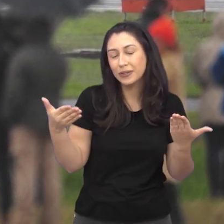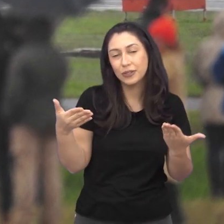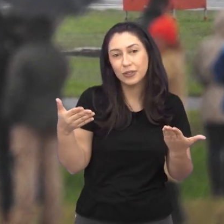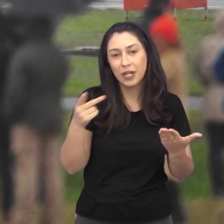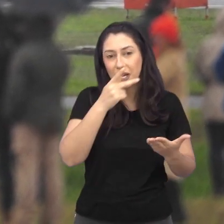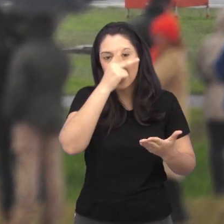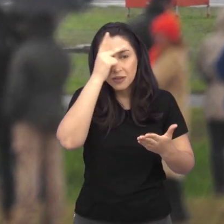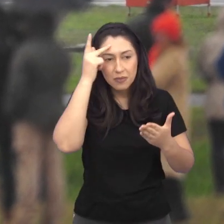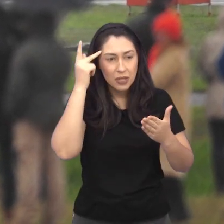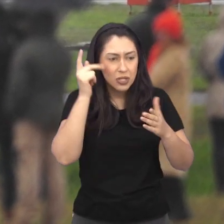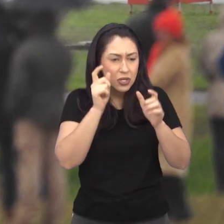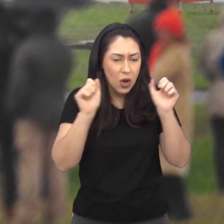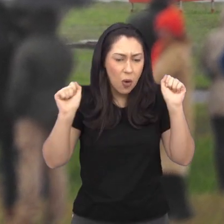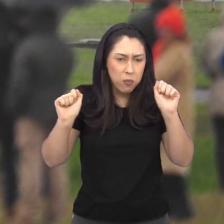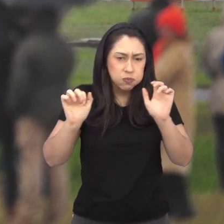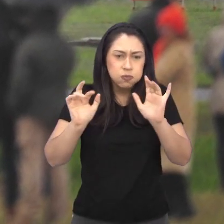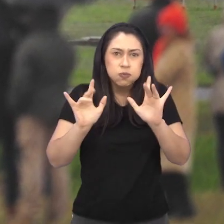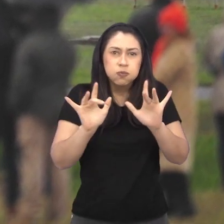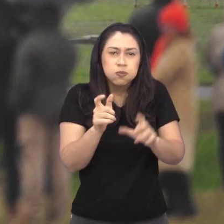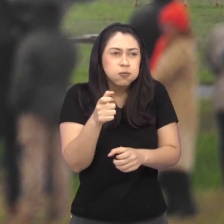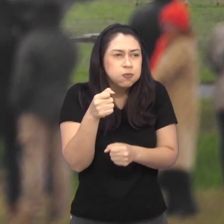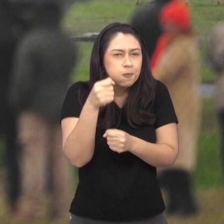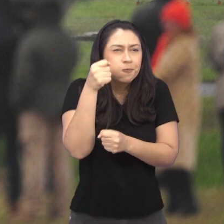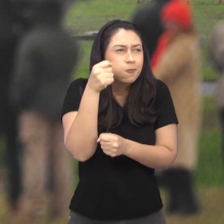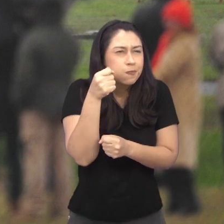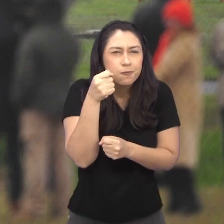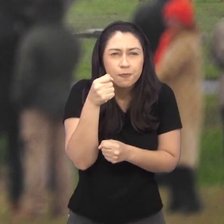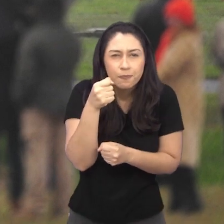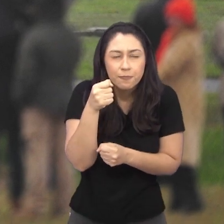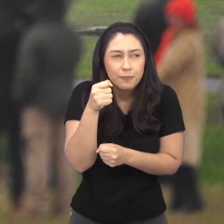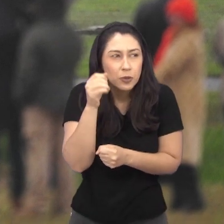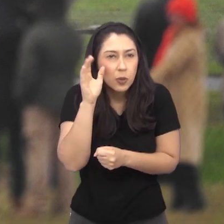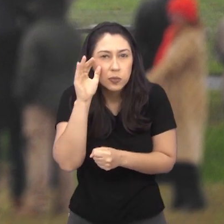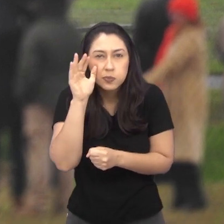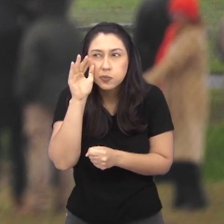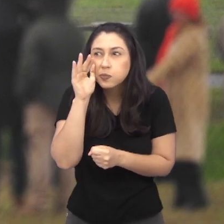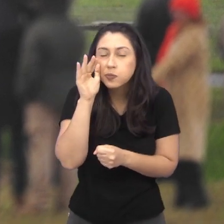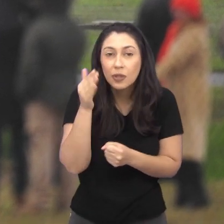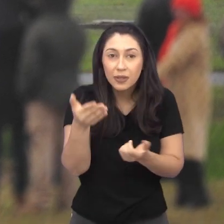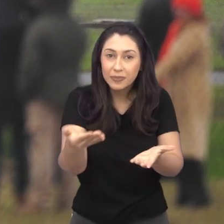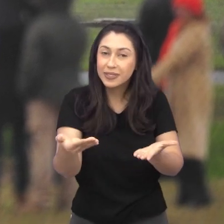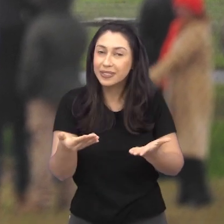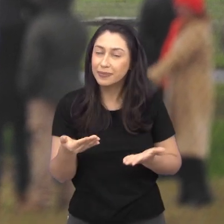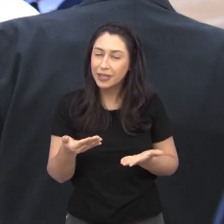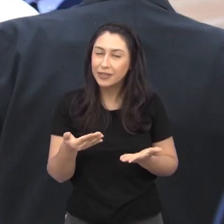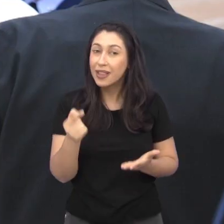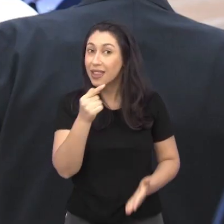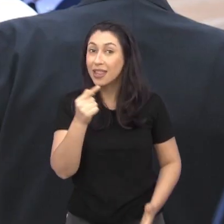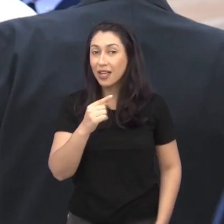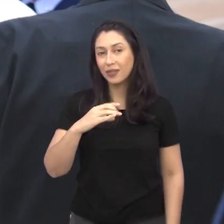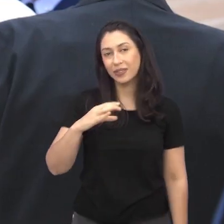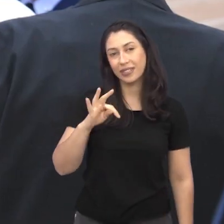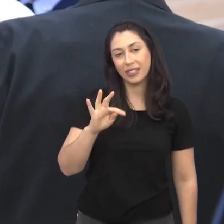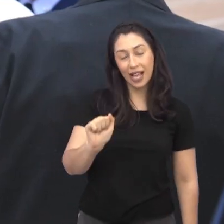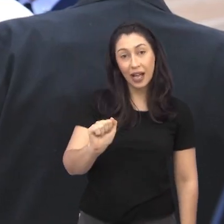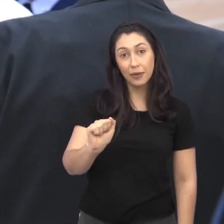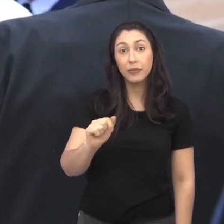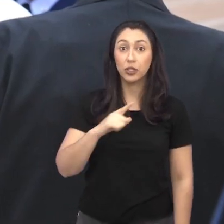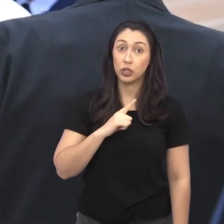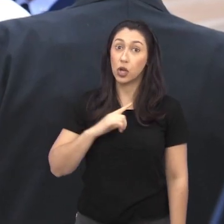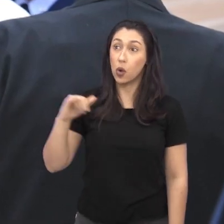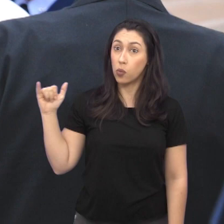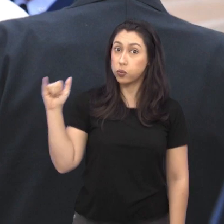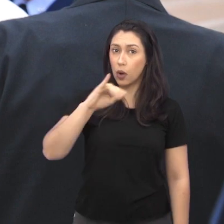e as pessoas se aglomeraram lá para recebê-lo ali, algumas poucas pessoas ali dentro do DCTA, né? Ele desceu com um avião